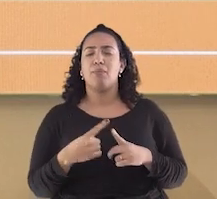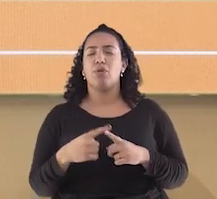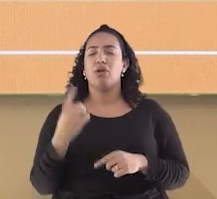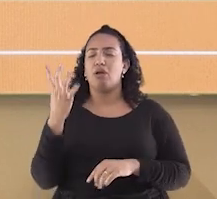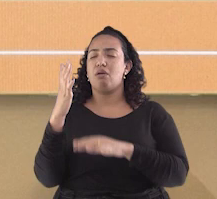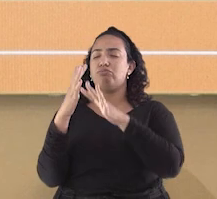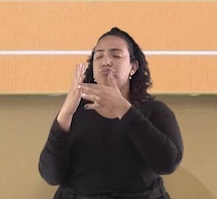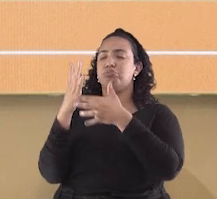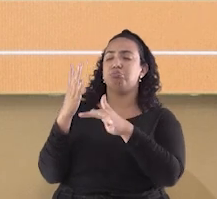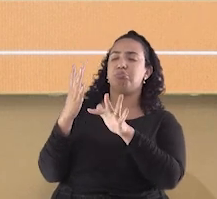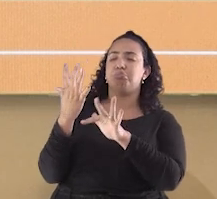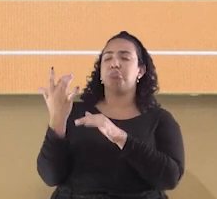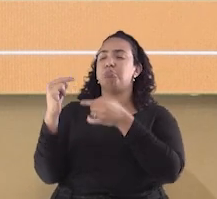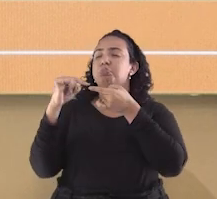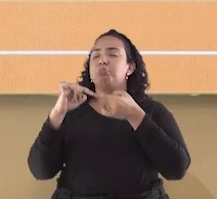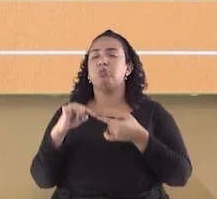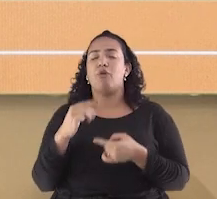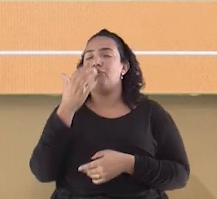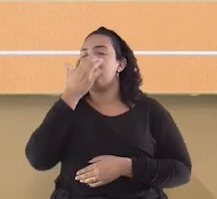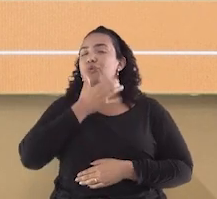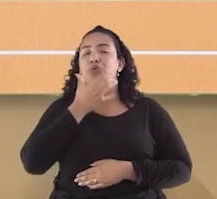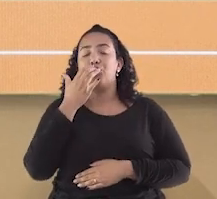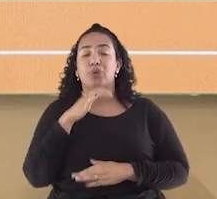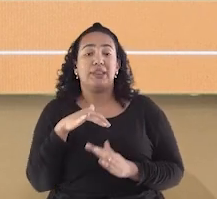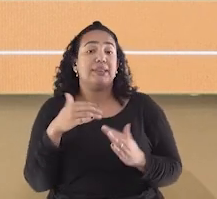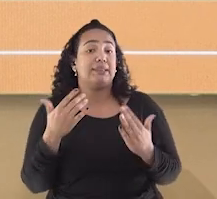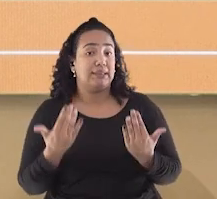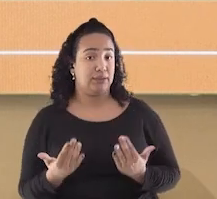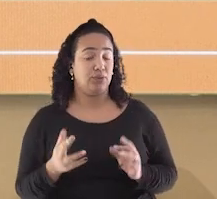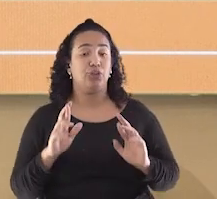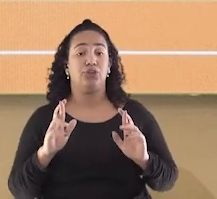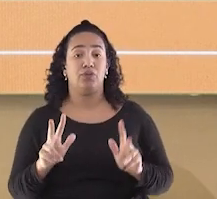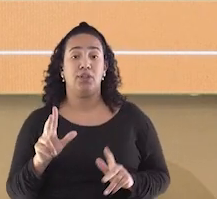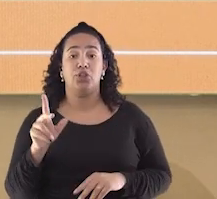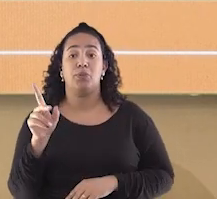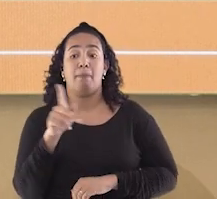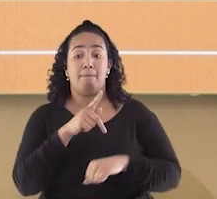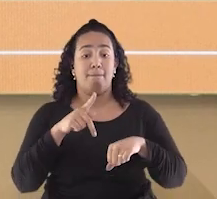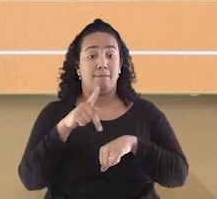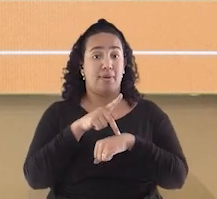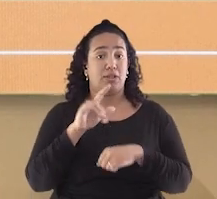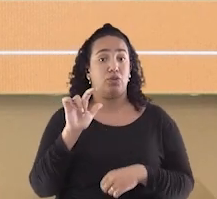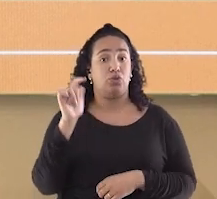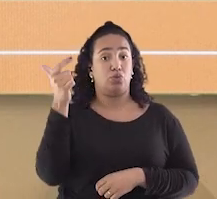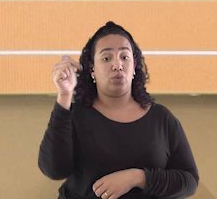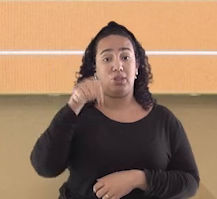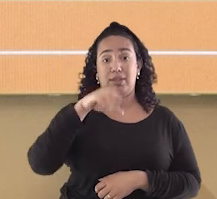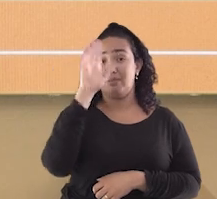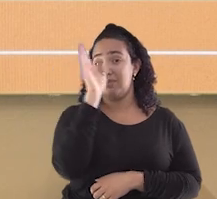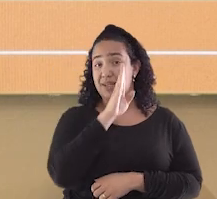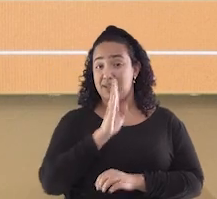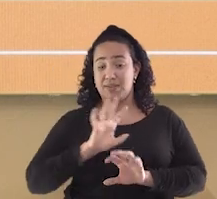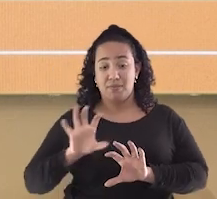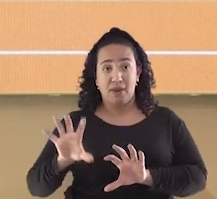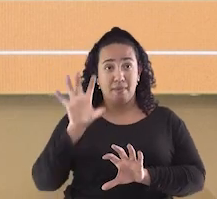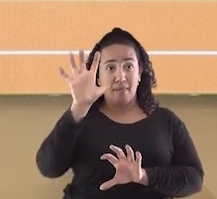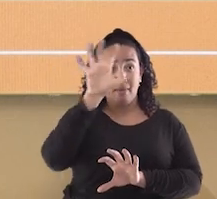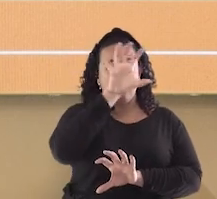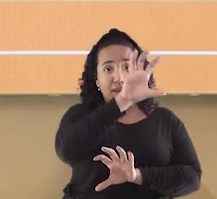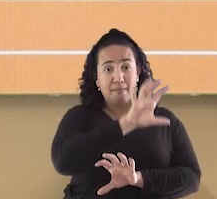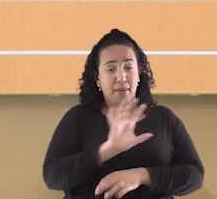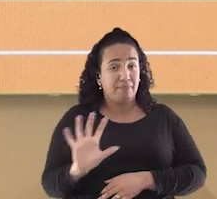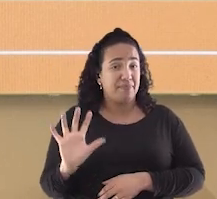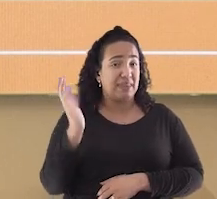climas, tá? Diferentes frutas podem ser cultivadas em diferentes estações, pois se adaptam a diferentes